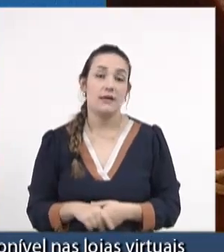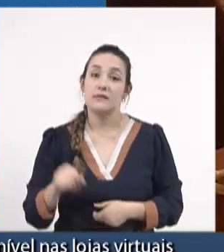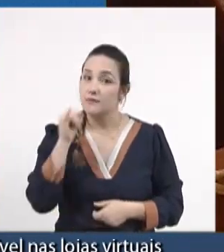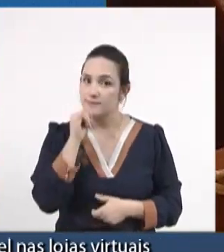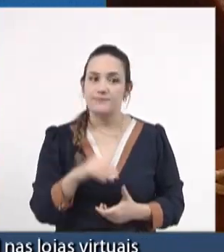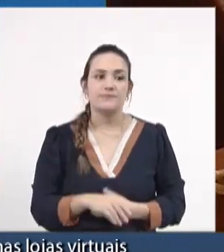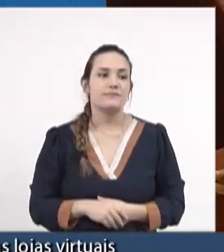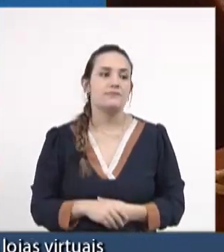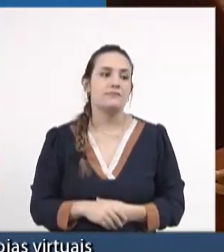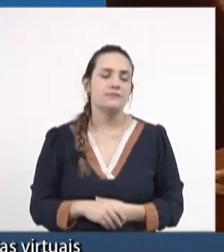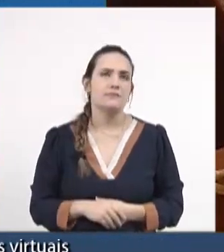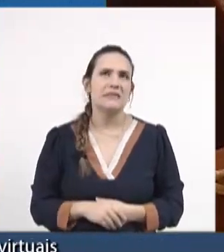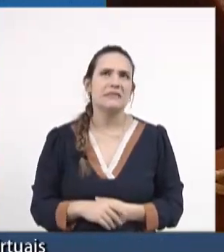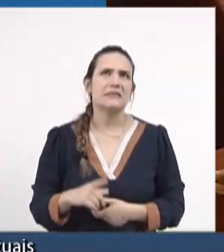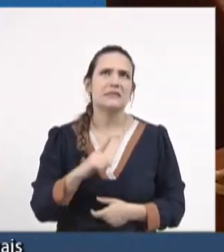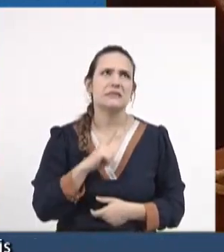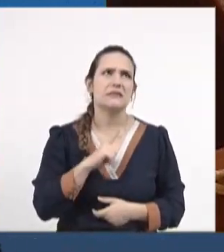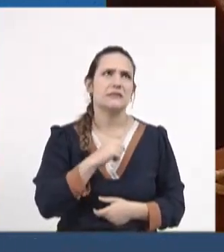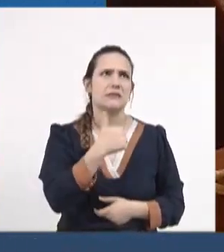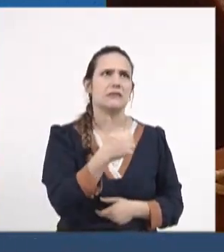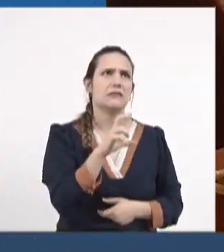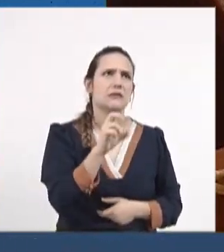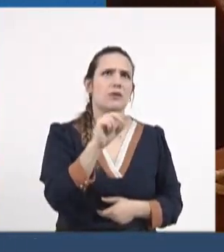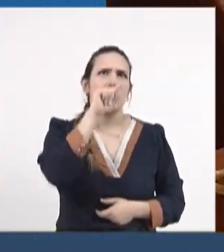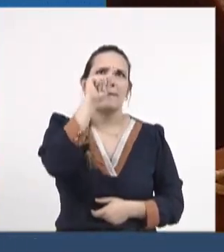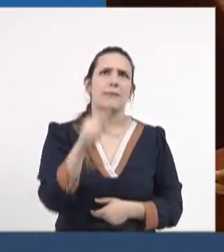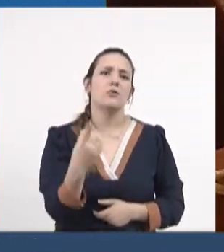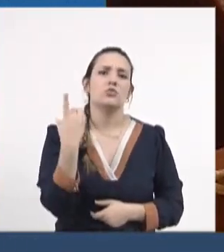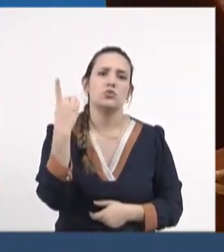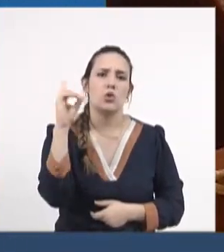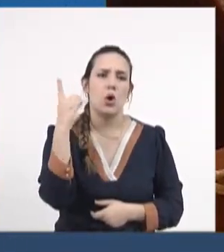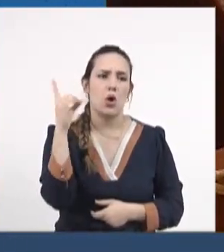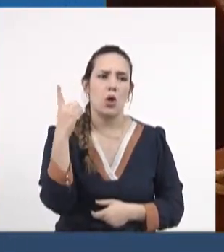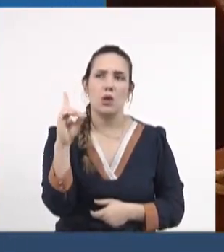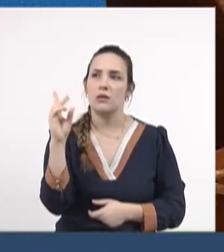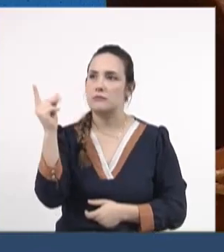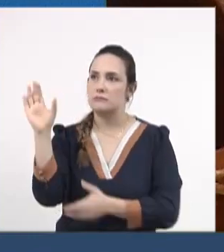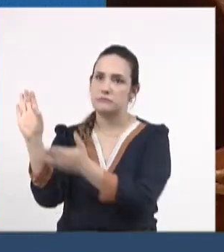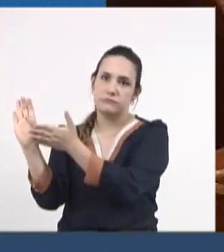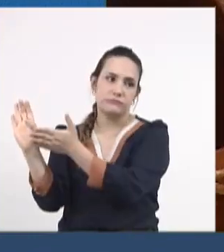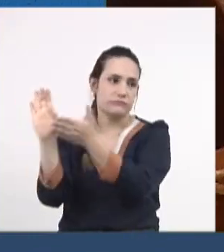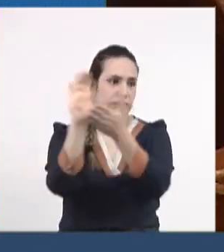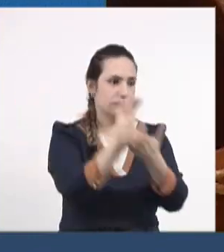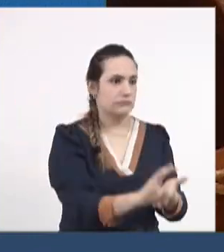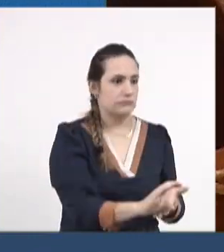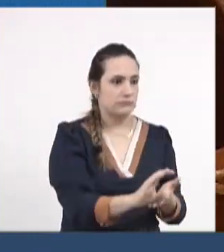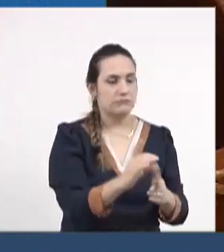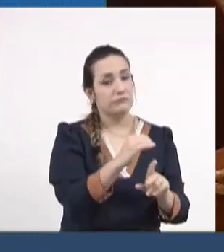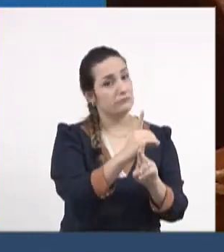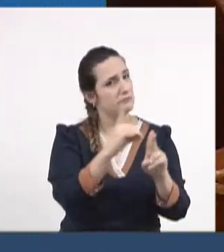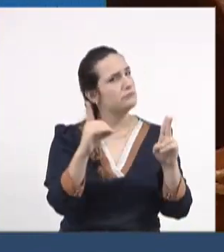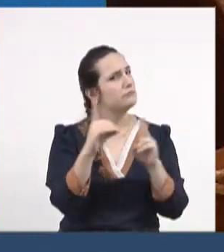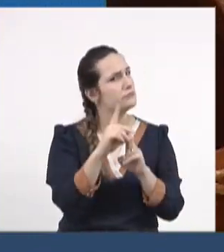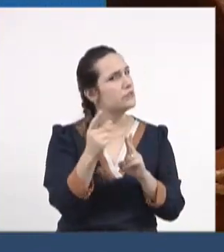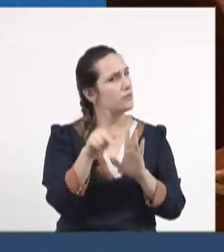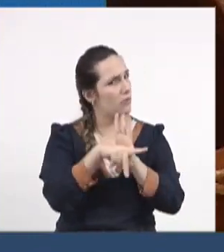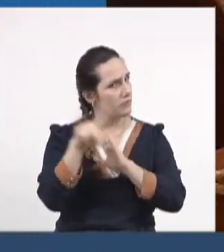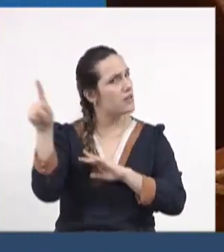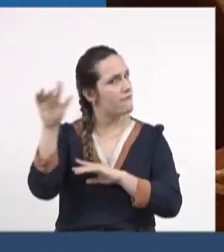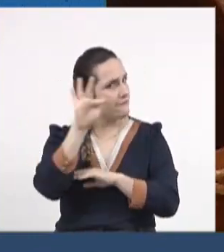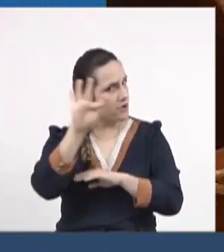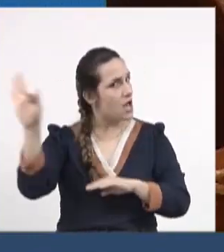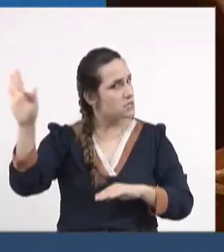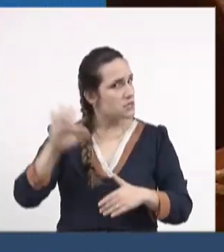França, 150 mil dólares, veio para a Universidade Federal de Dourados.